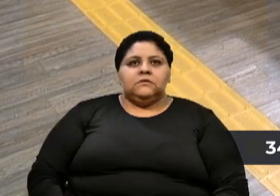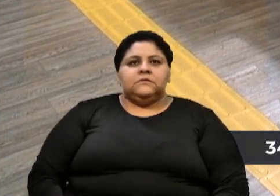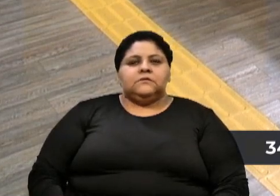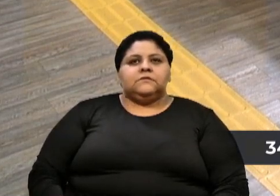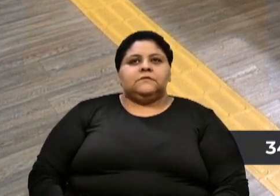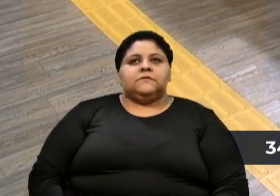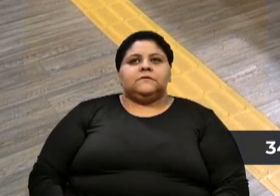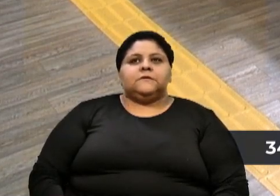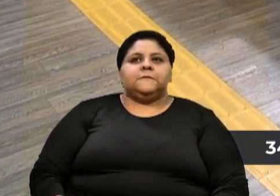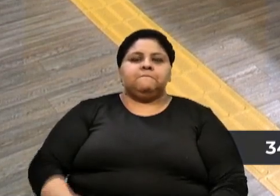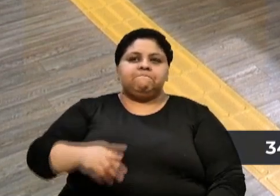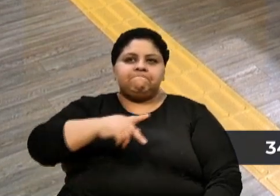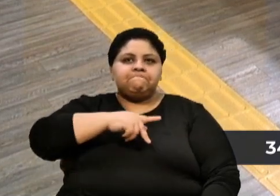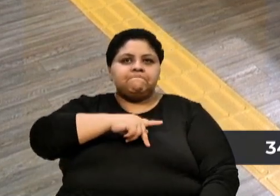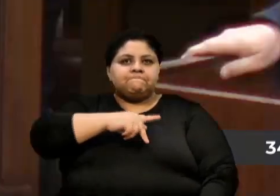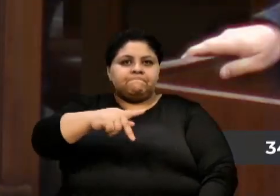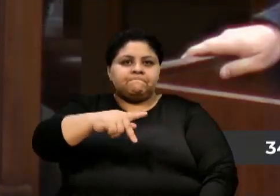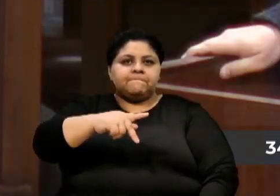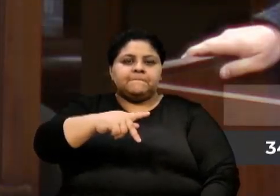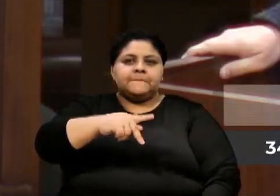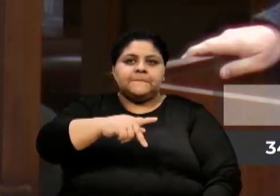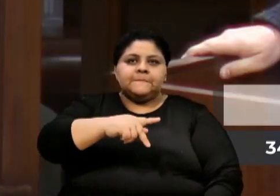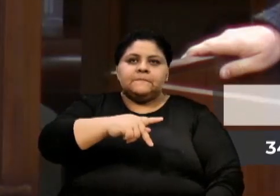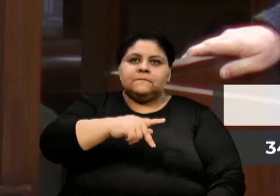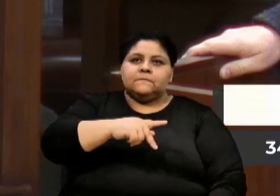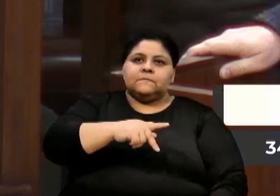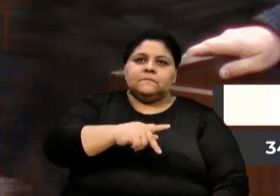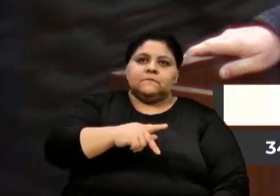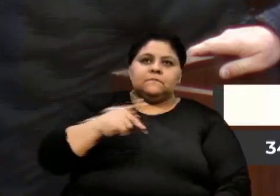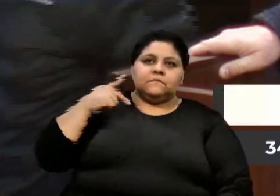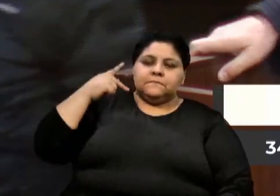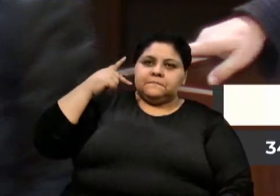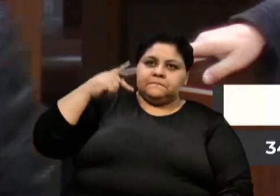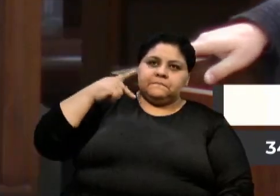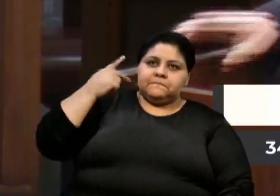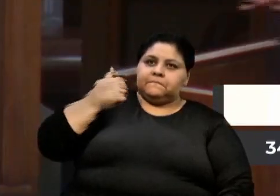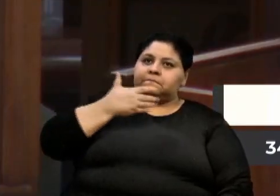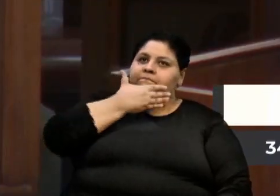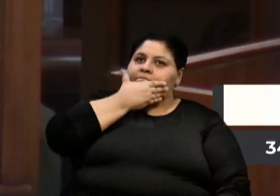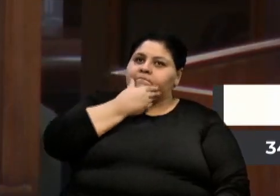Senhor presidente, senhoras vereadoras, senhores vereadores,